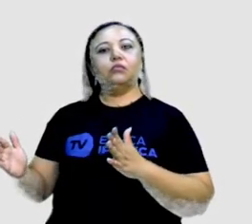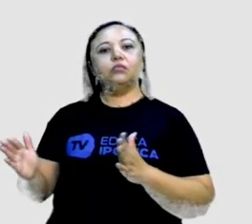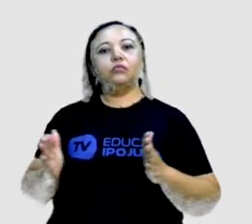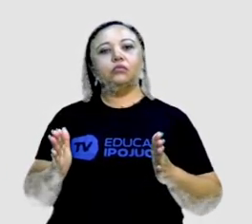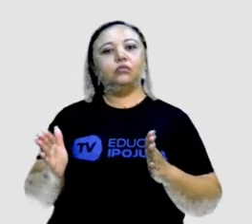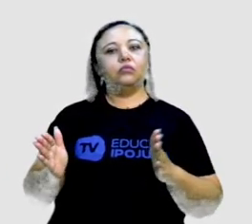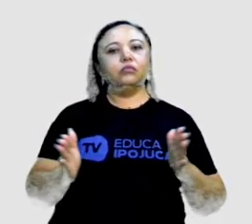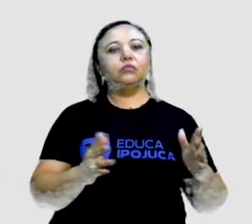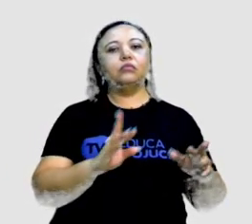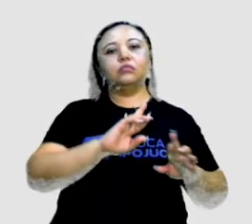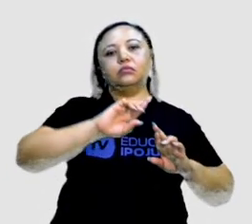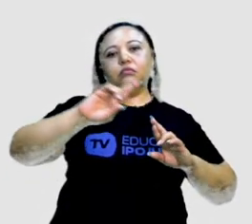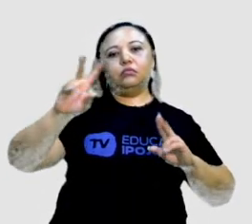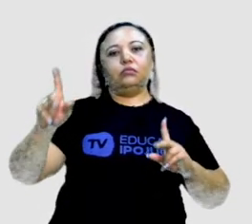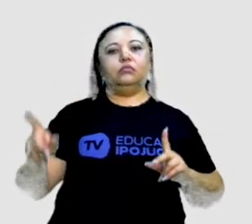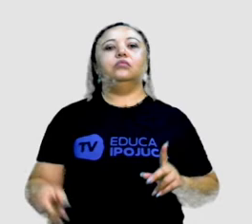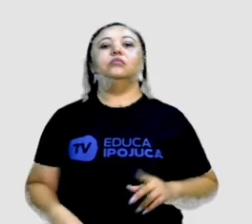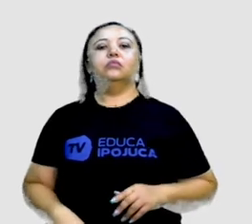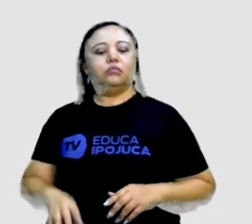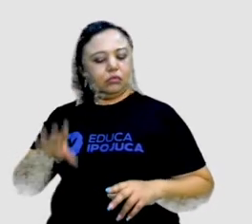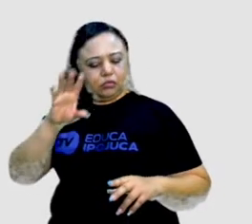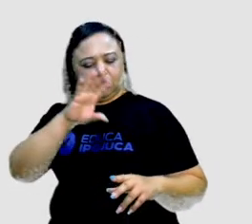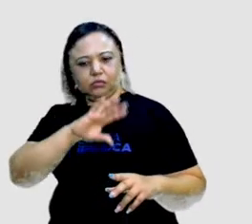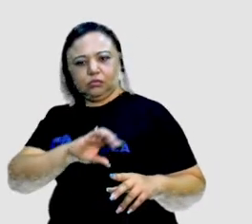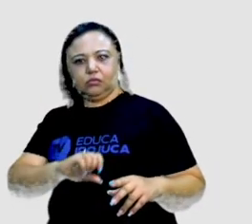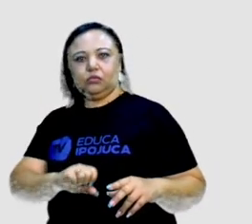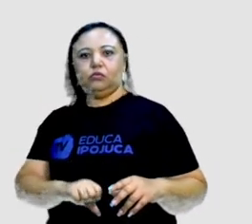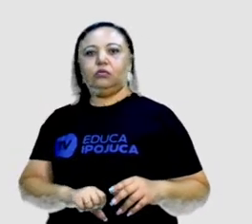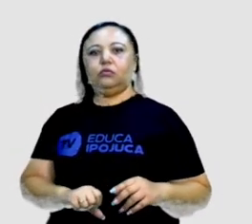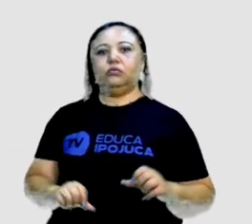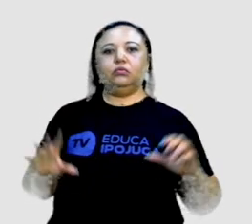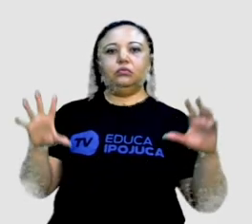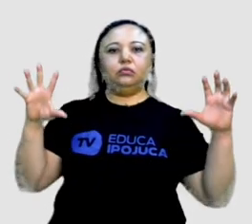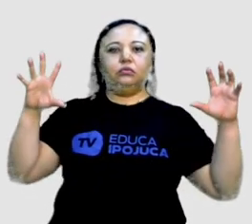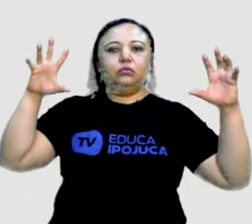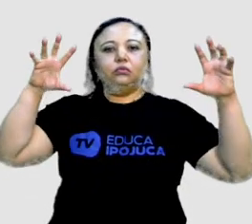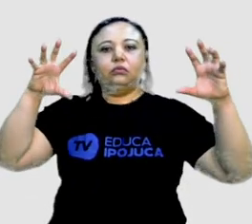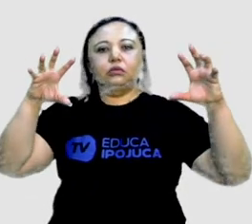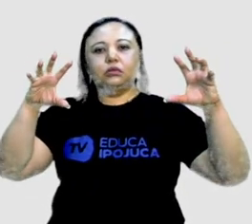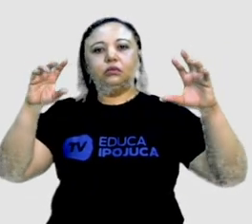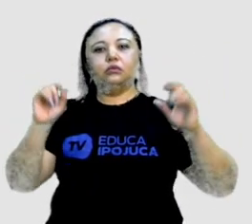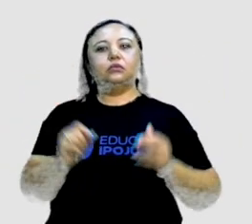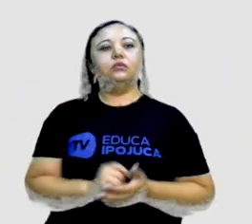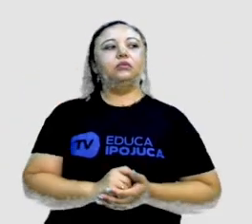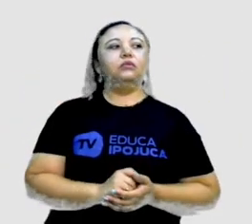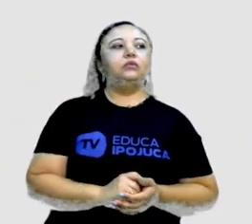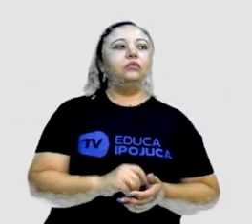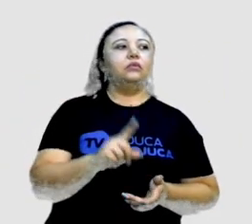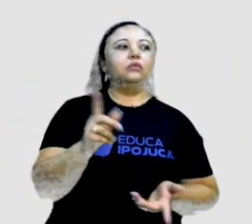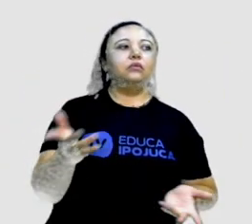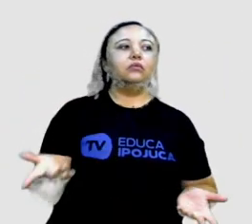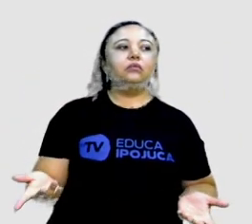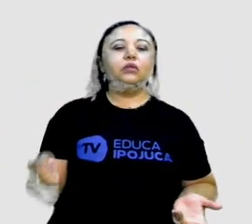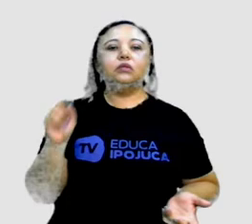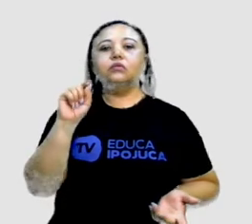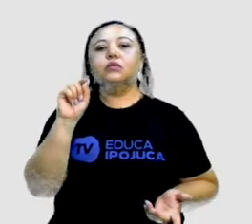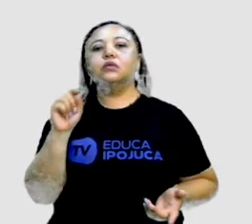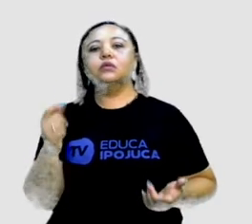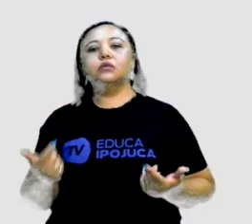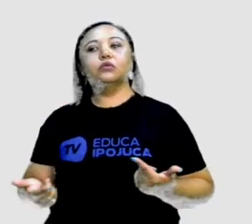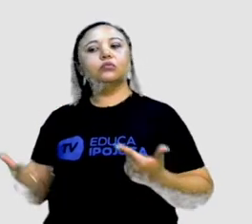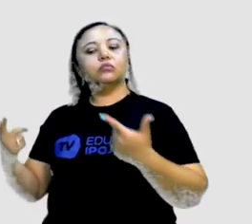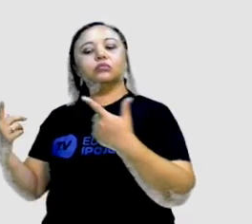de assombração, uma história de terror, não é? Uma história assustadora. É, e como o tempo